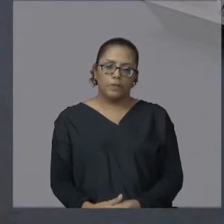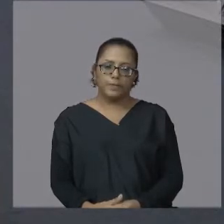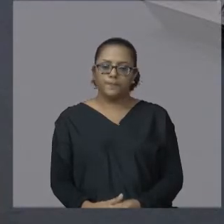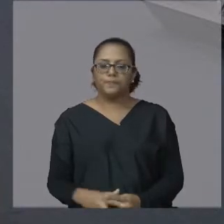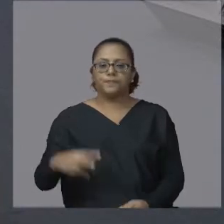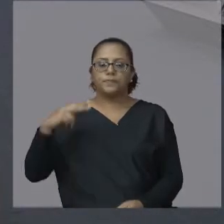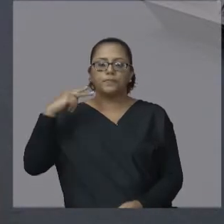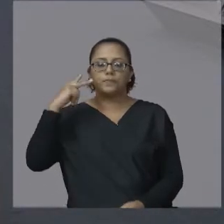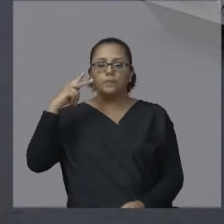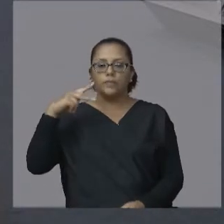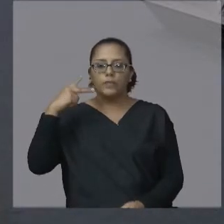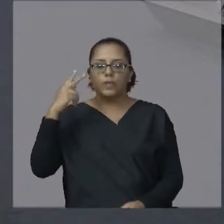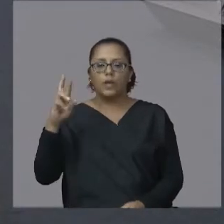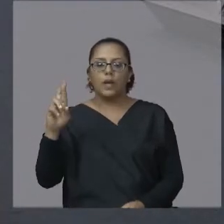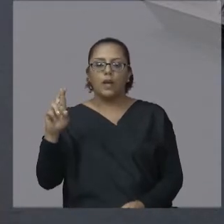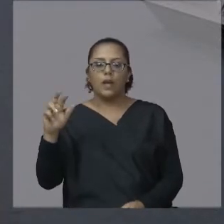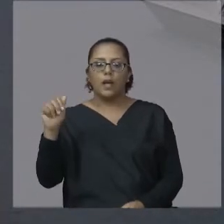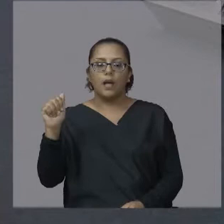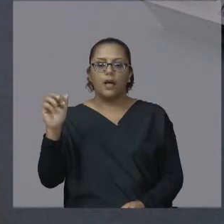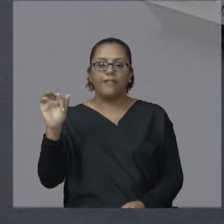Vereador Rafael Pascucci.